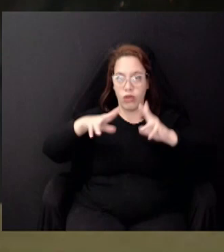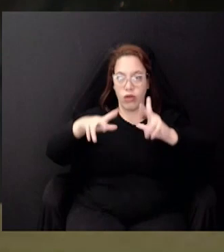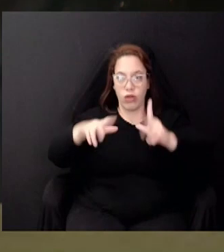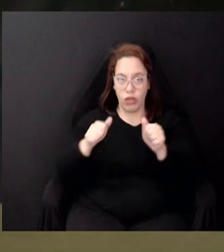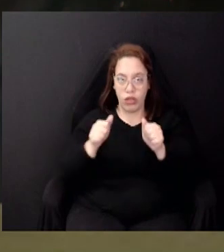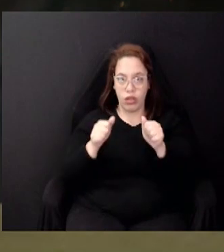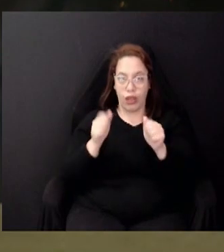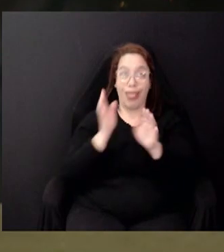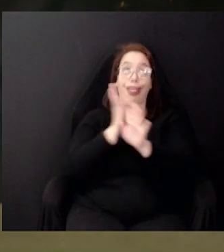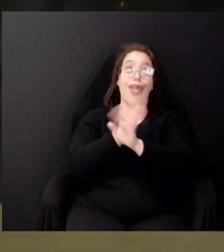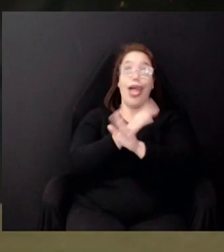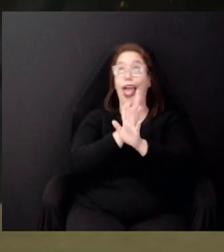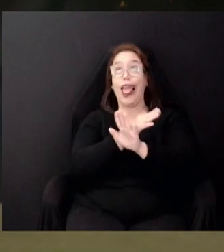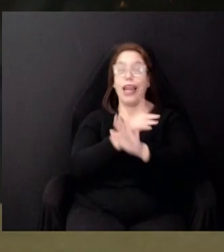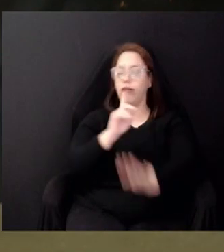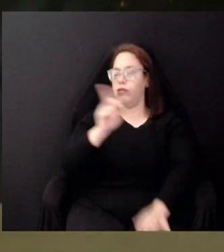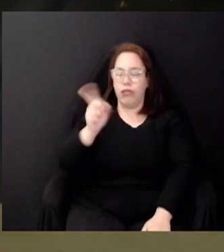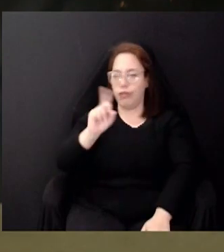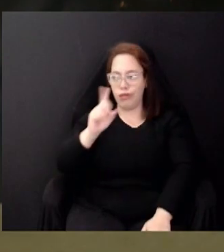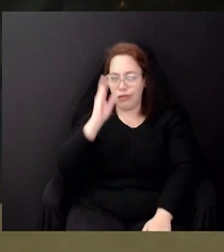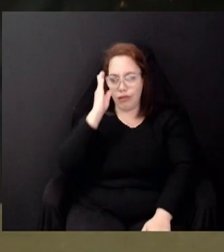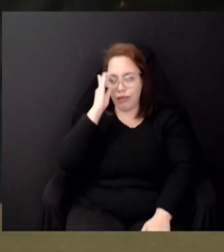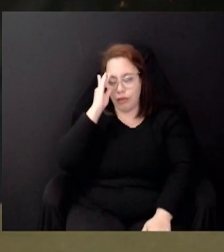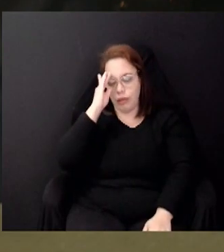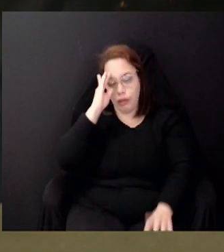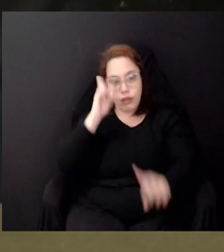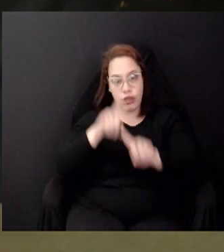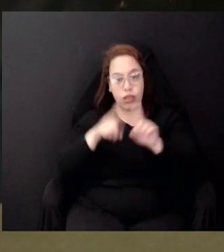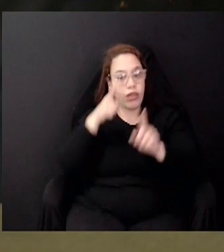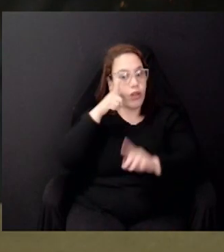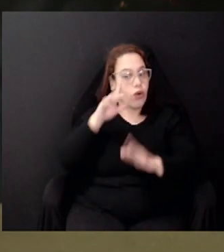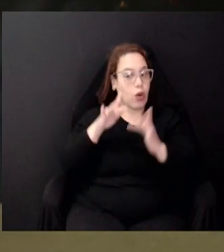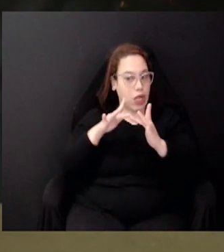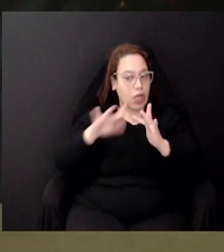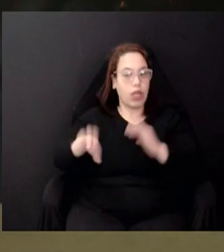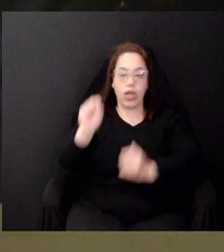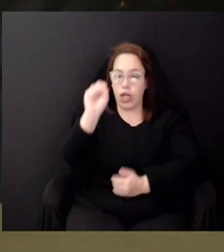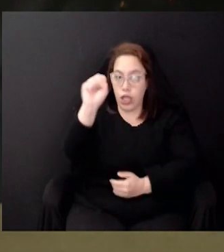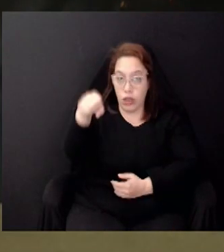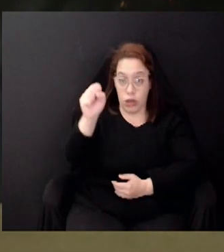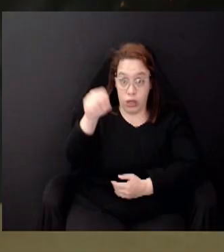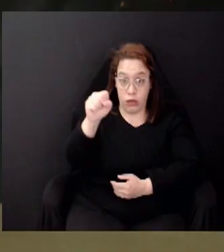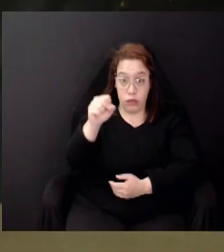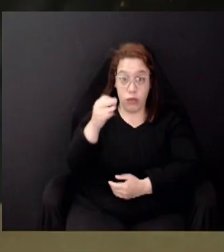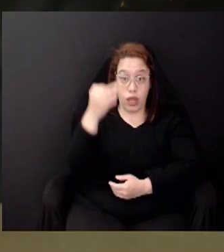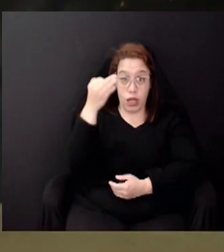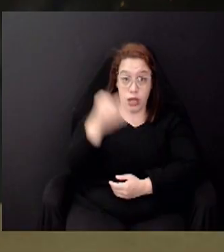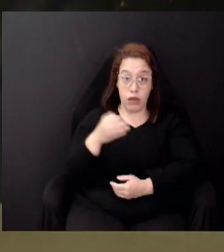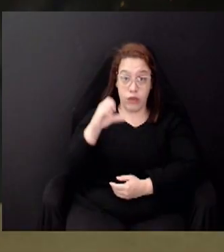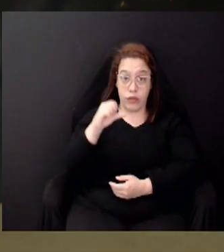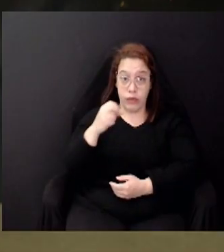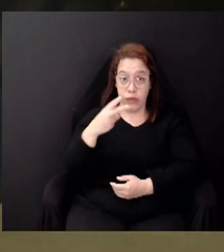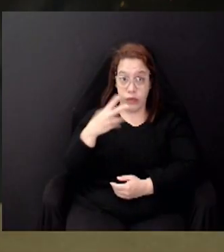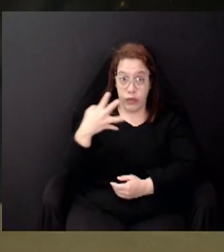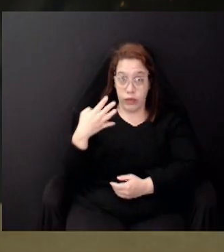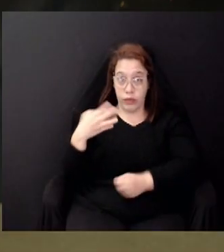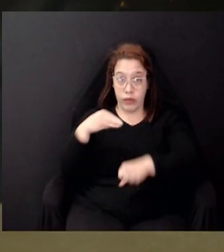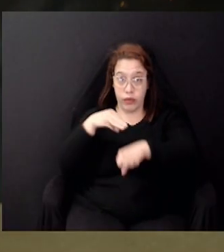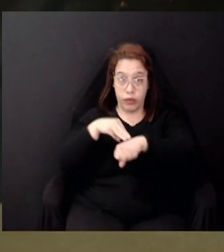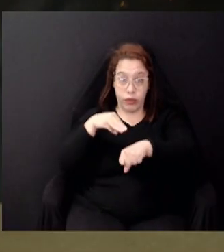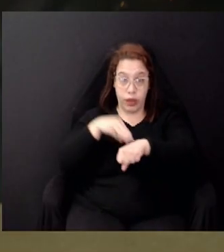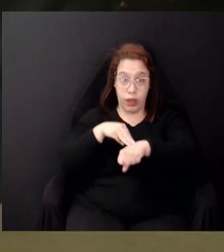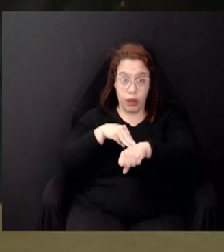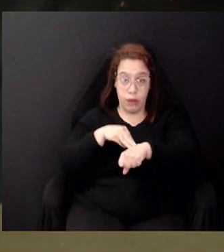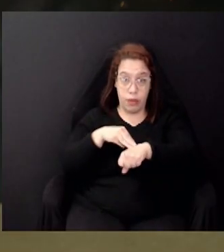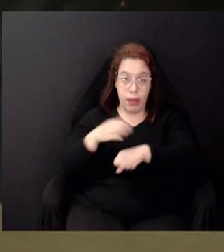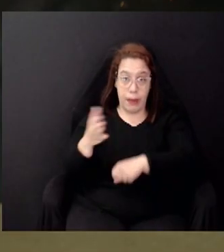do mundo. Mas tem coisas que a gente consegue desconectar sim e super vale a pena. 9h24, tem mais pergunta? Vamos lá, por gentileza,